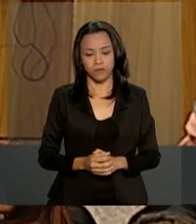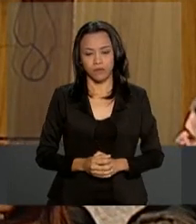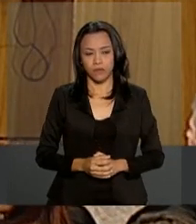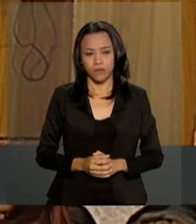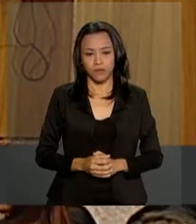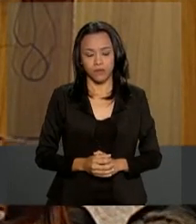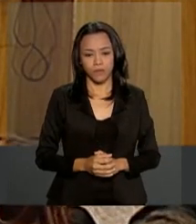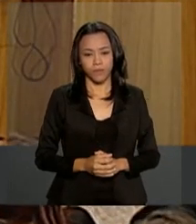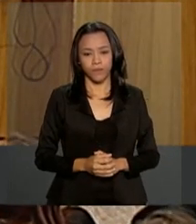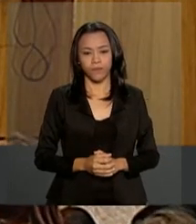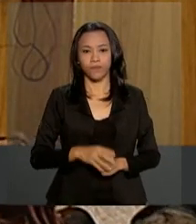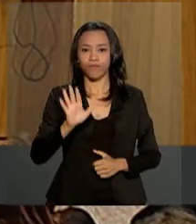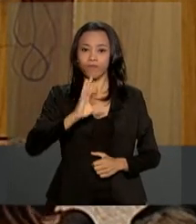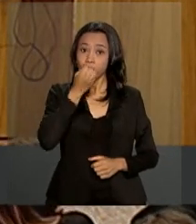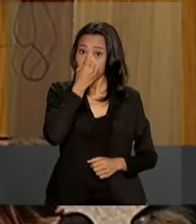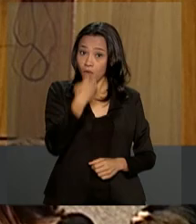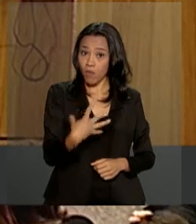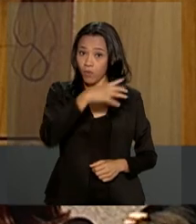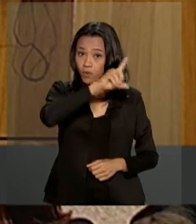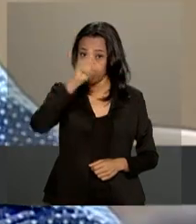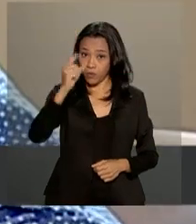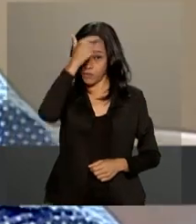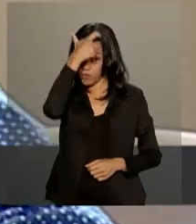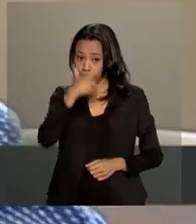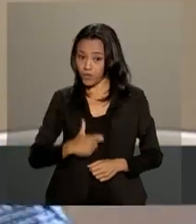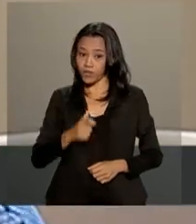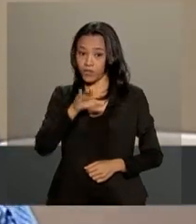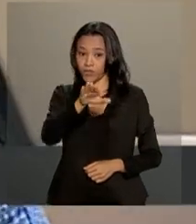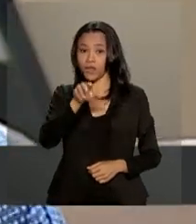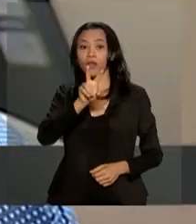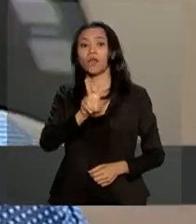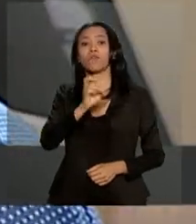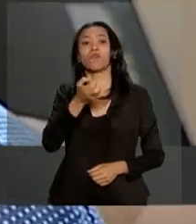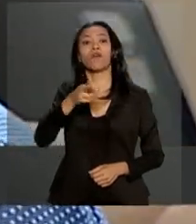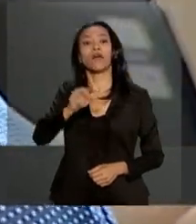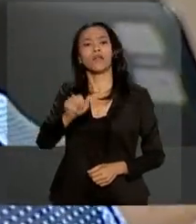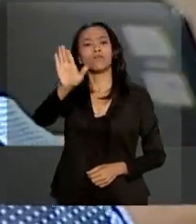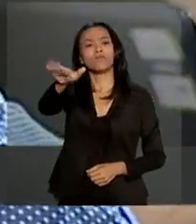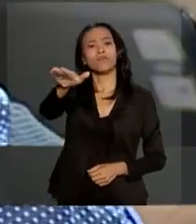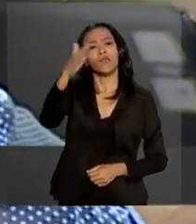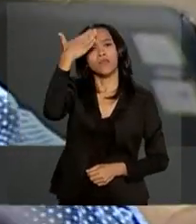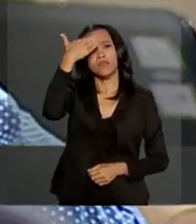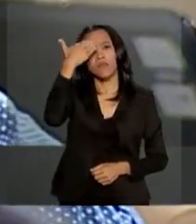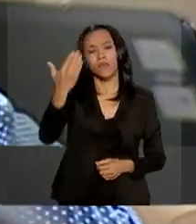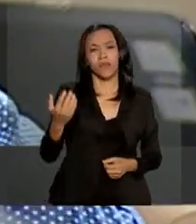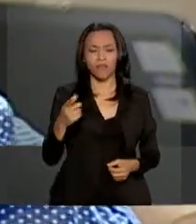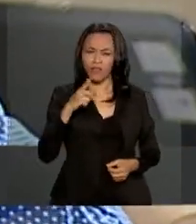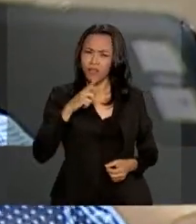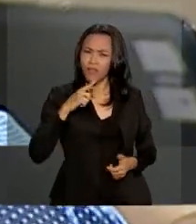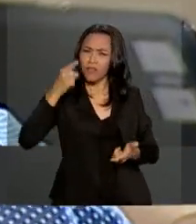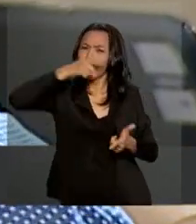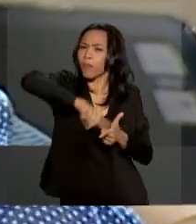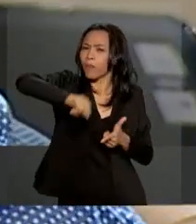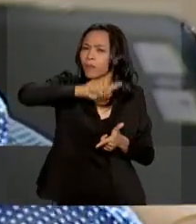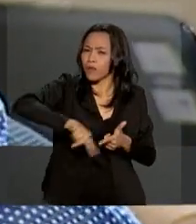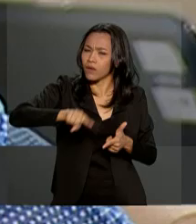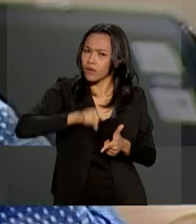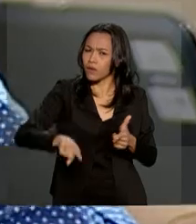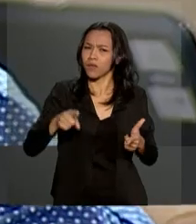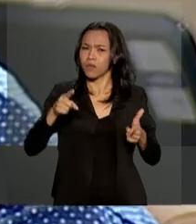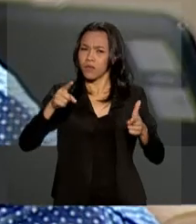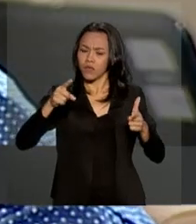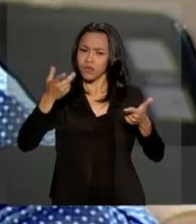olá boa noite eu sou vera do correio braziliense eu queria saber o seguinte houve algum problema mais